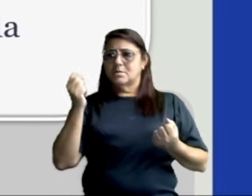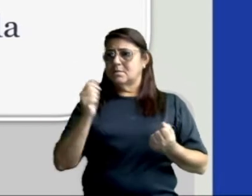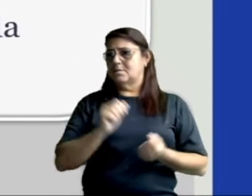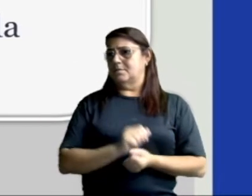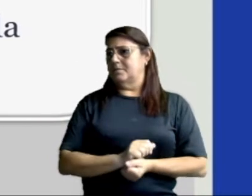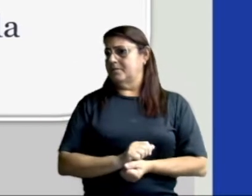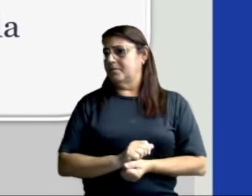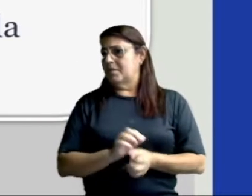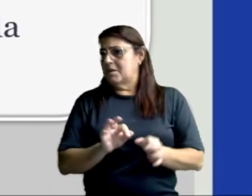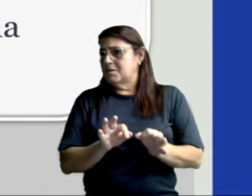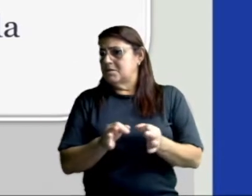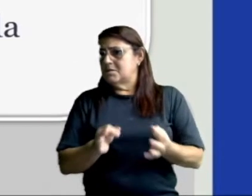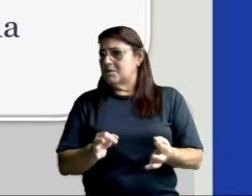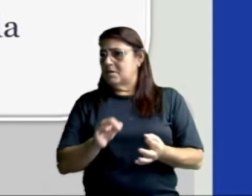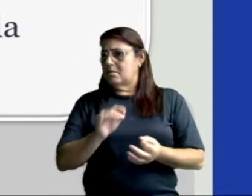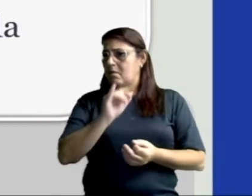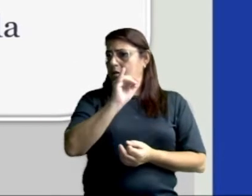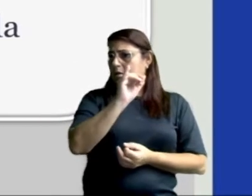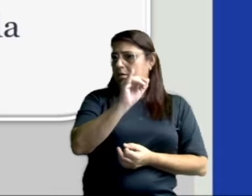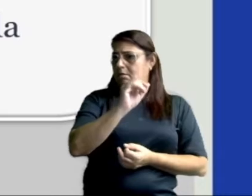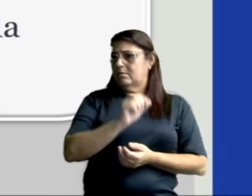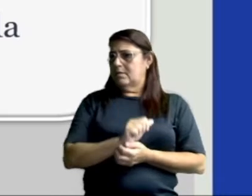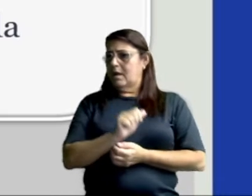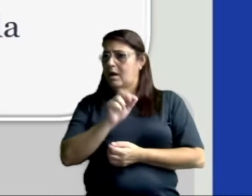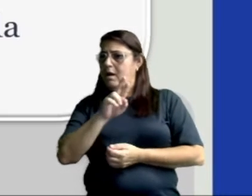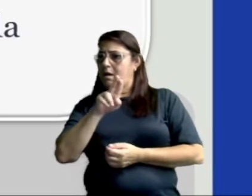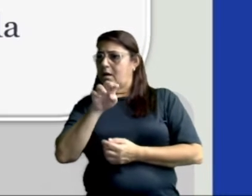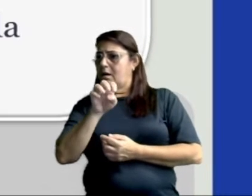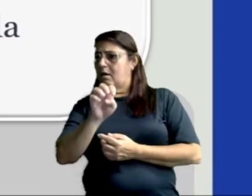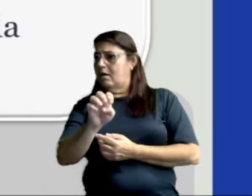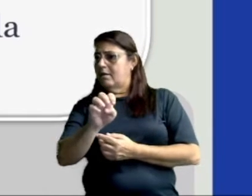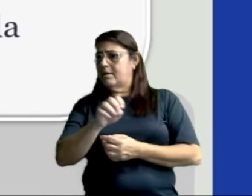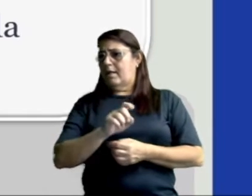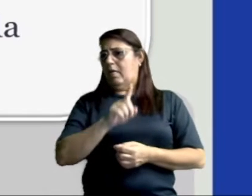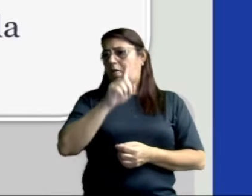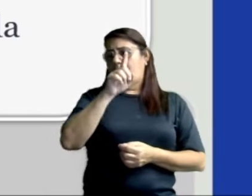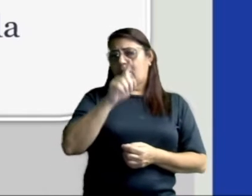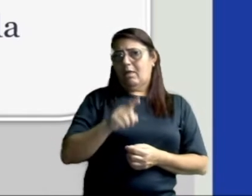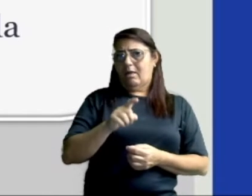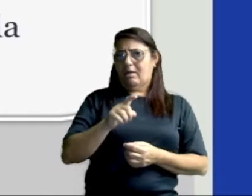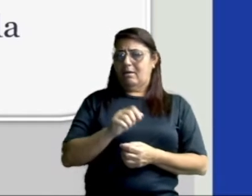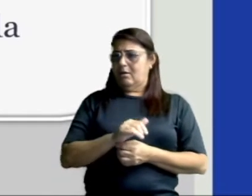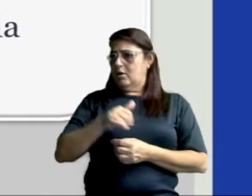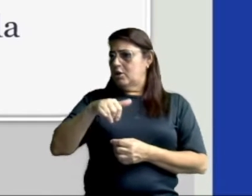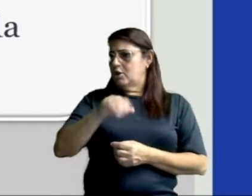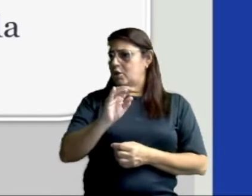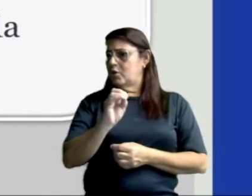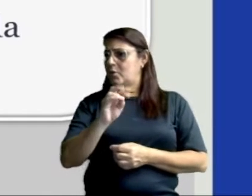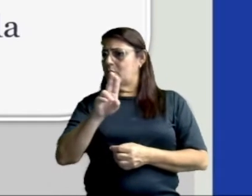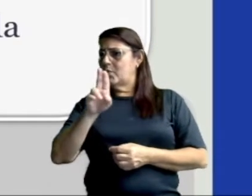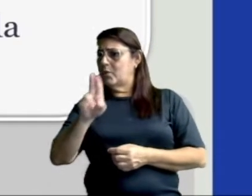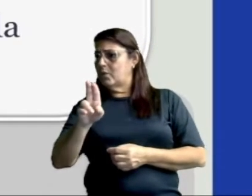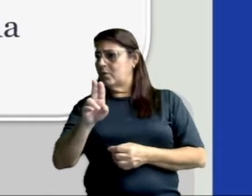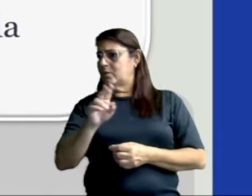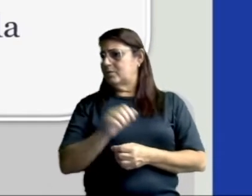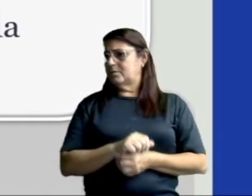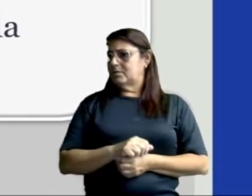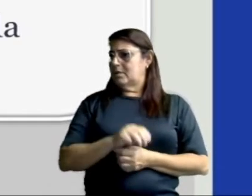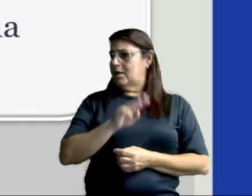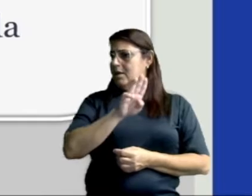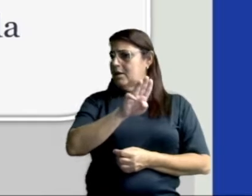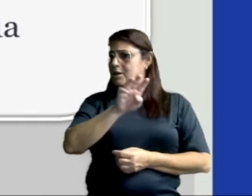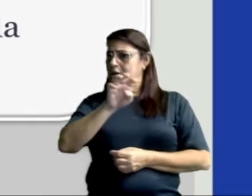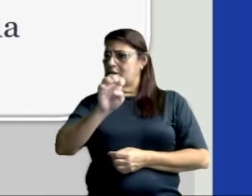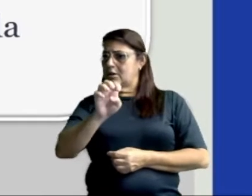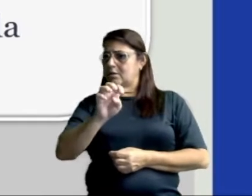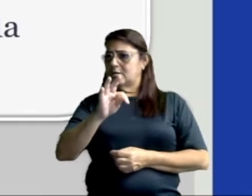I. Já are, a pessoa aí é utilizada com you, we e they. Então, são